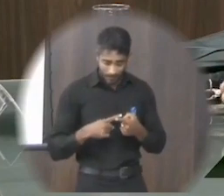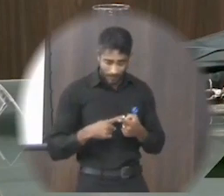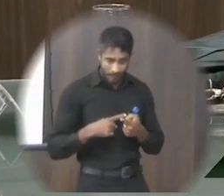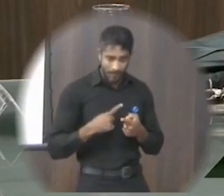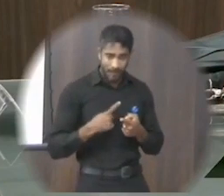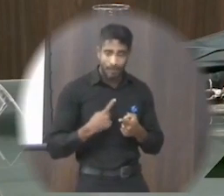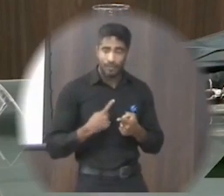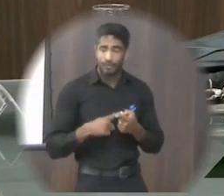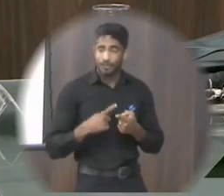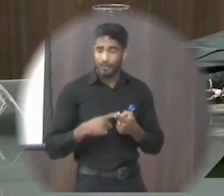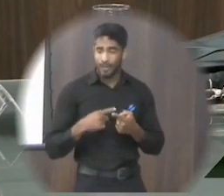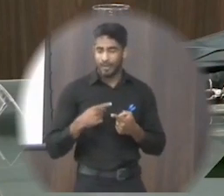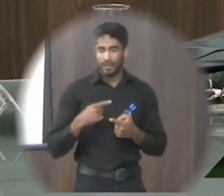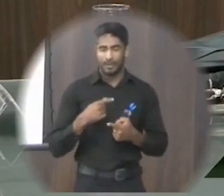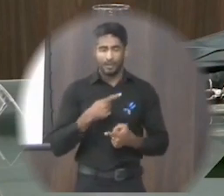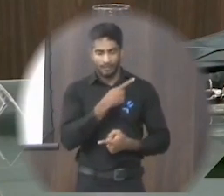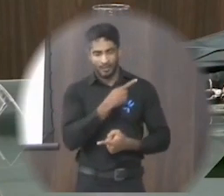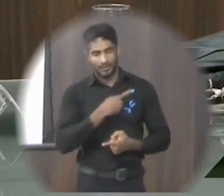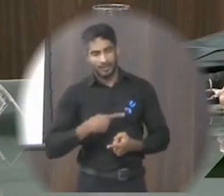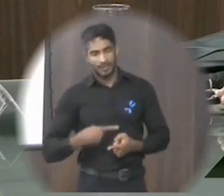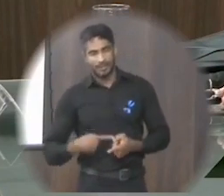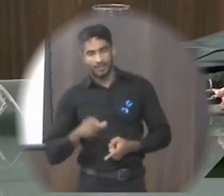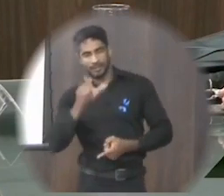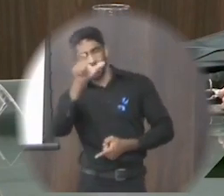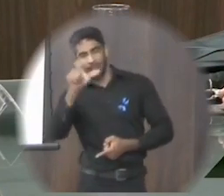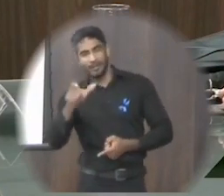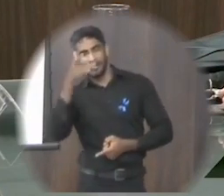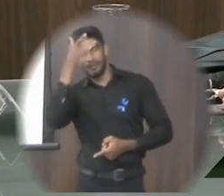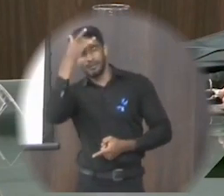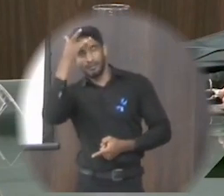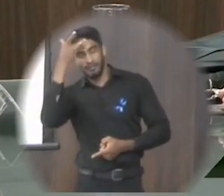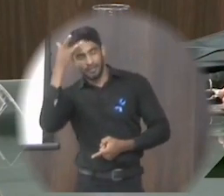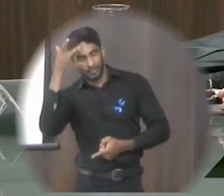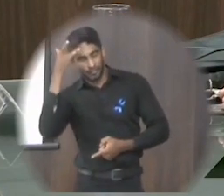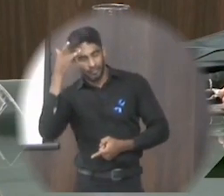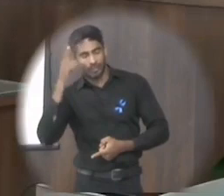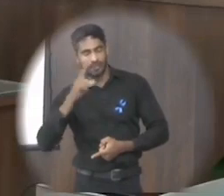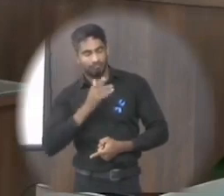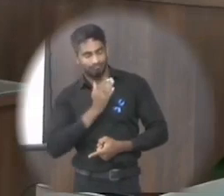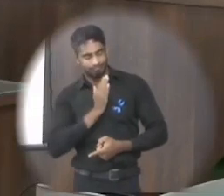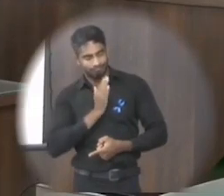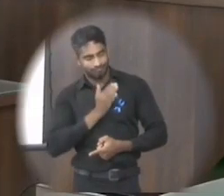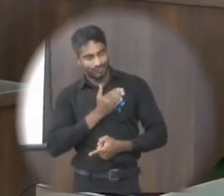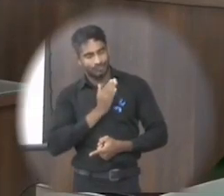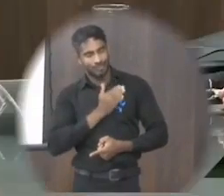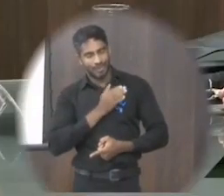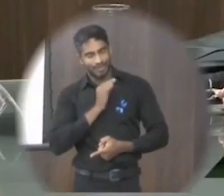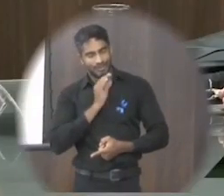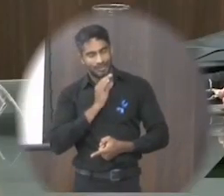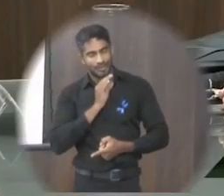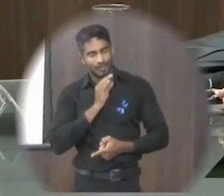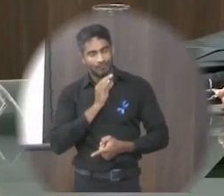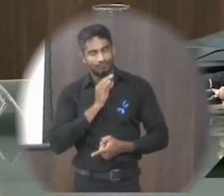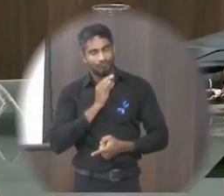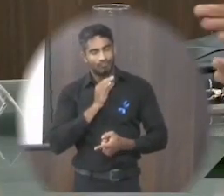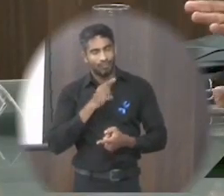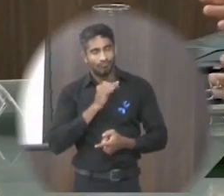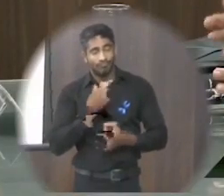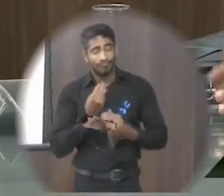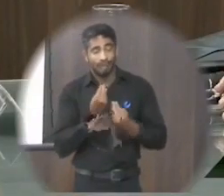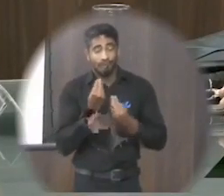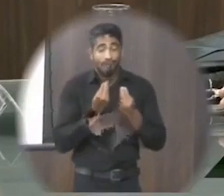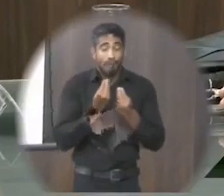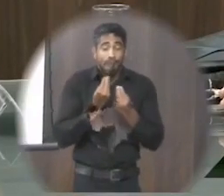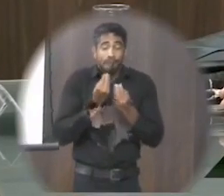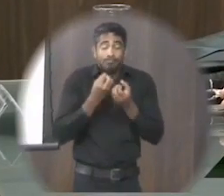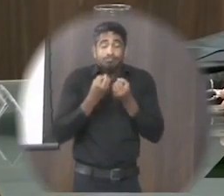como disse o nosso presidente, é uma pessoa que deixou um legado, uma pessoa de um coração, não tem nem